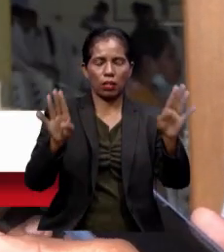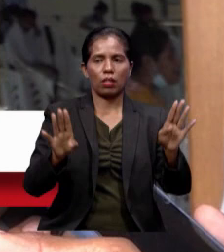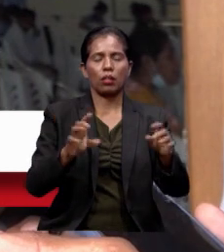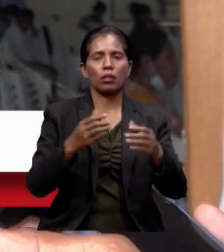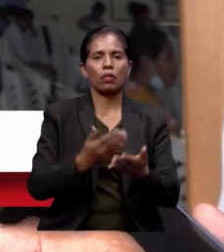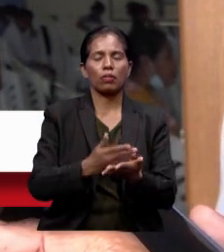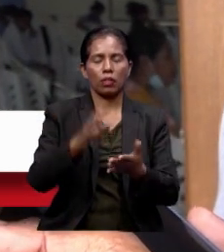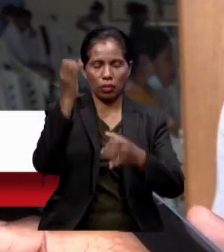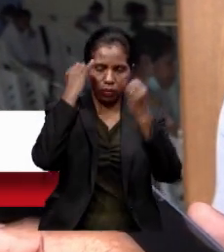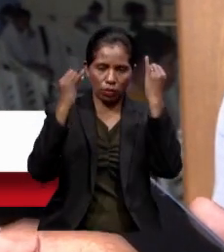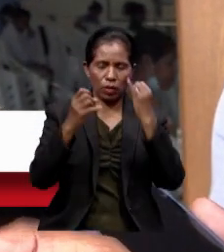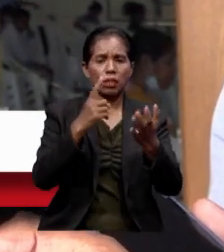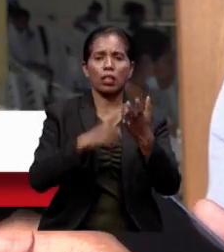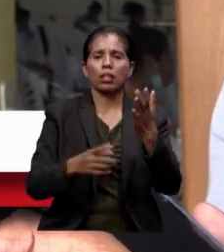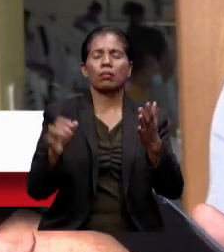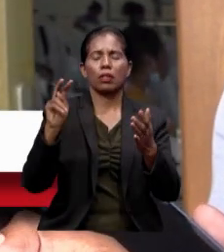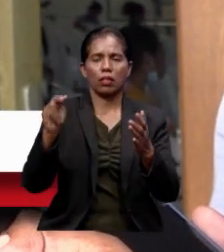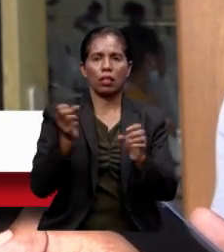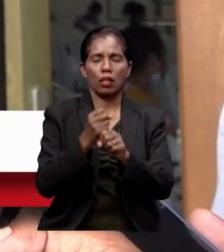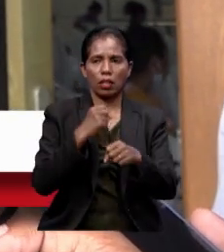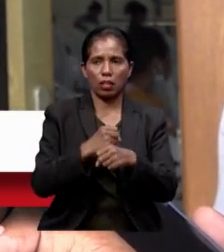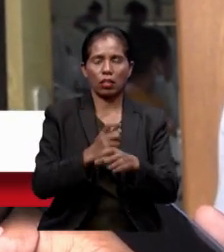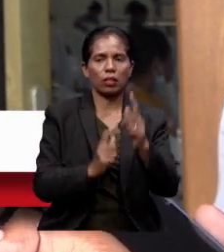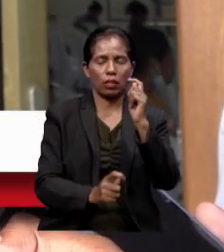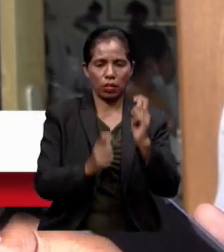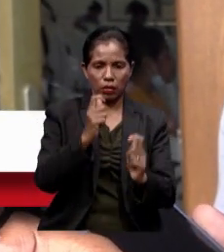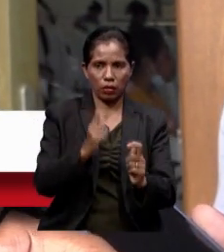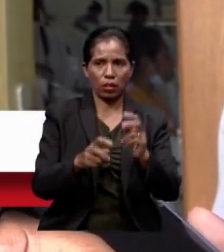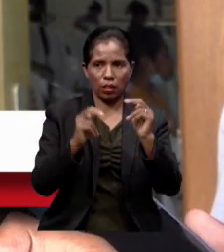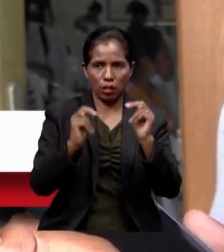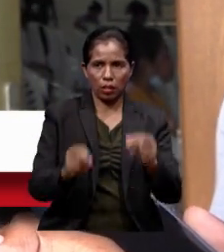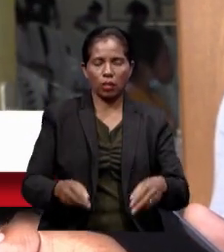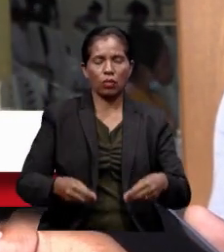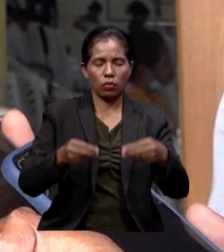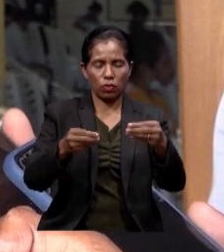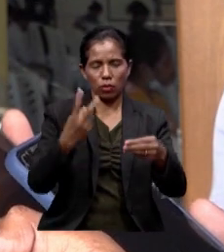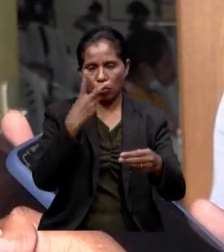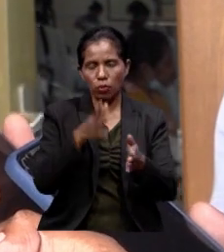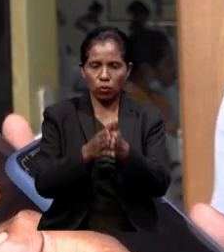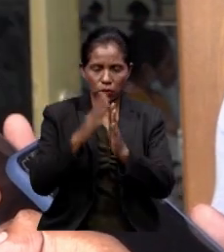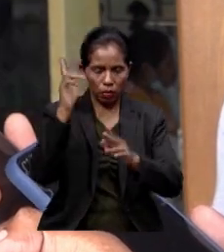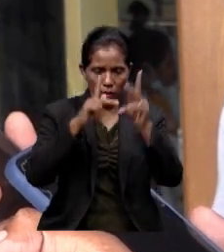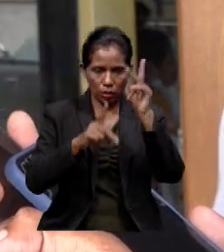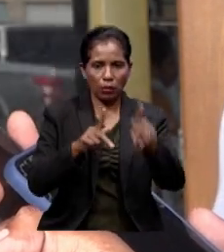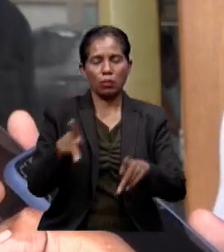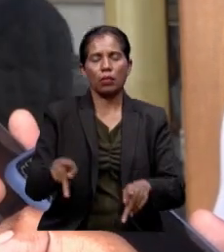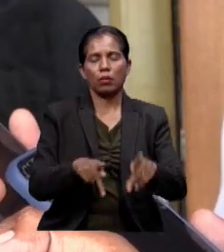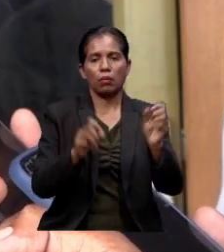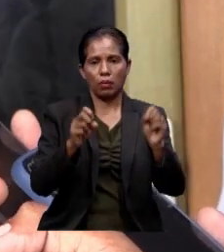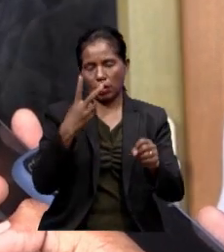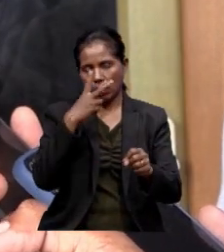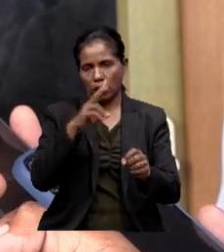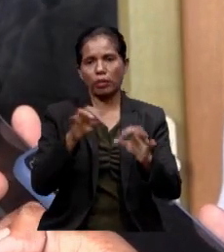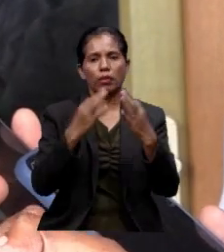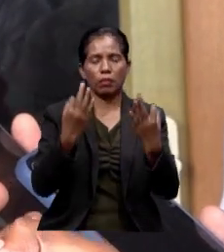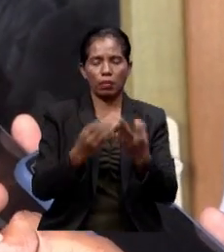difa informação saída, mas nem halo. Por exemplo, o tribunal cara nem tem que apreite caso sira né, para o público que acompanha, e liu-liu, a família nebe